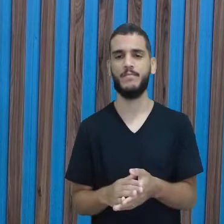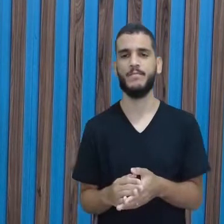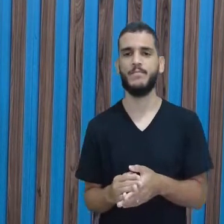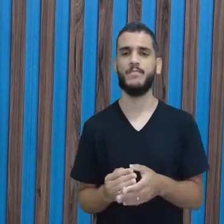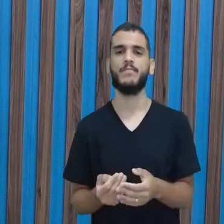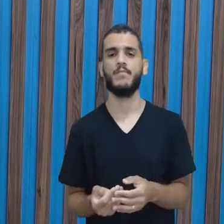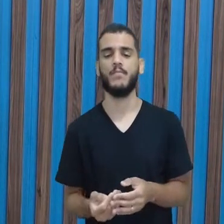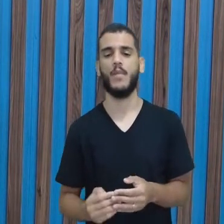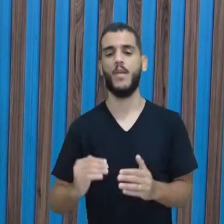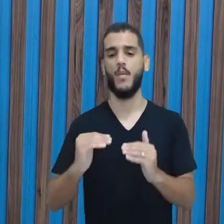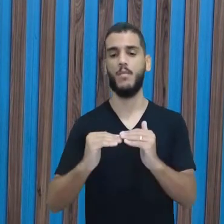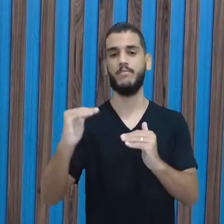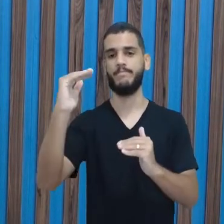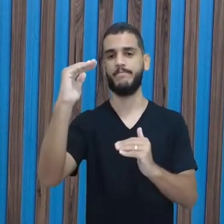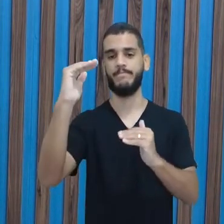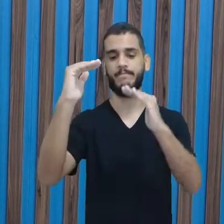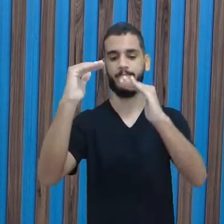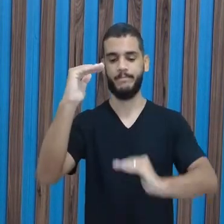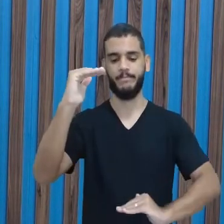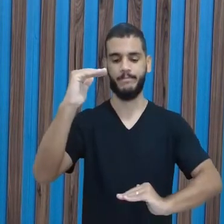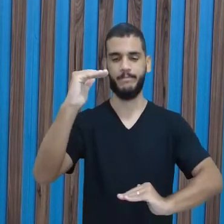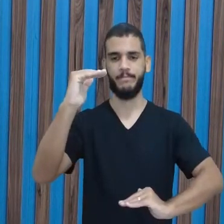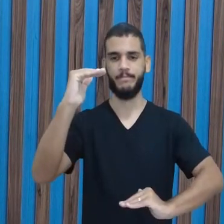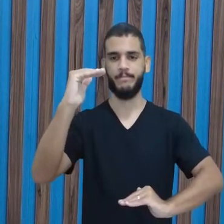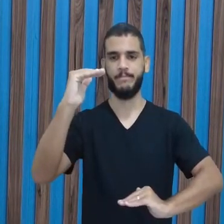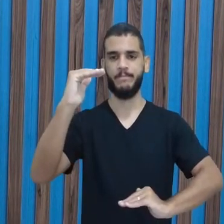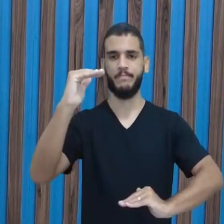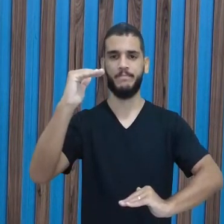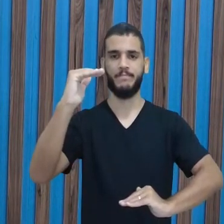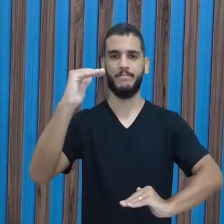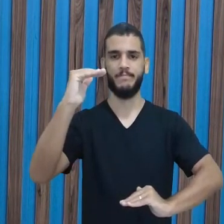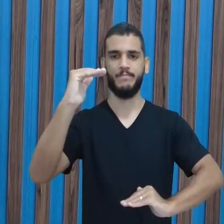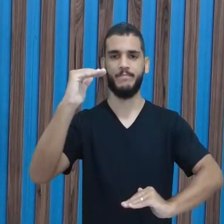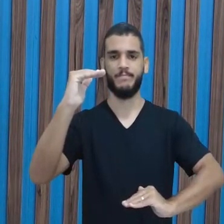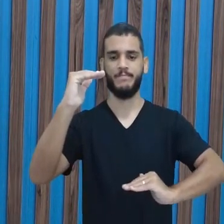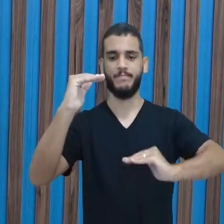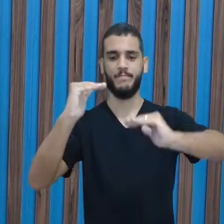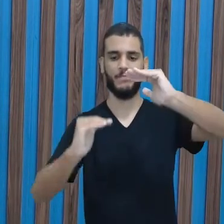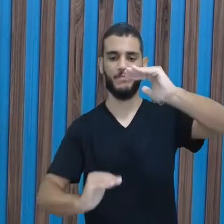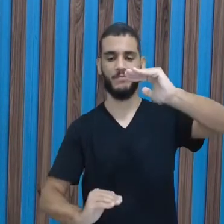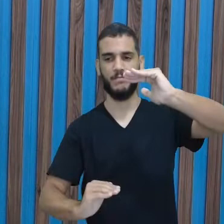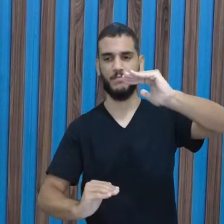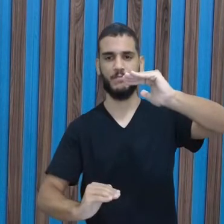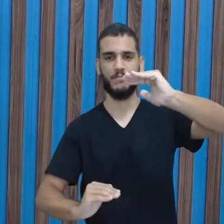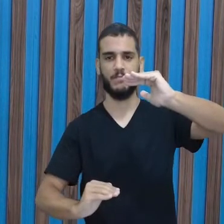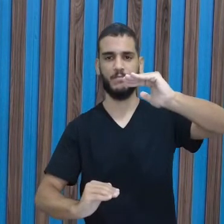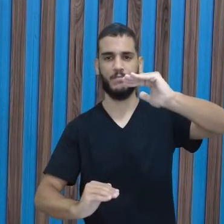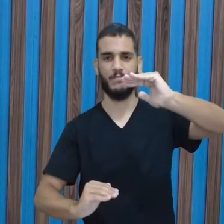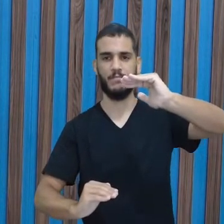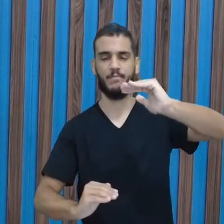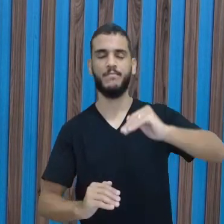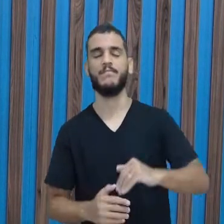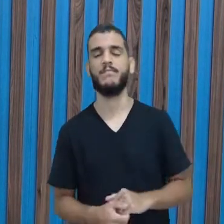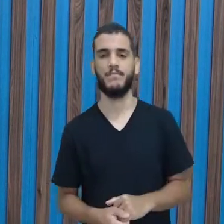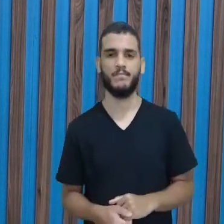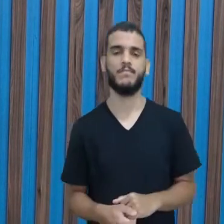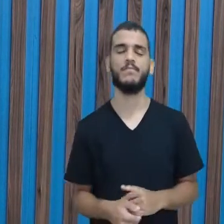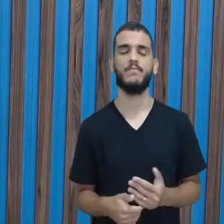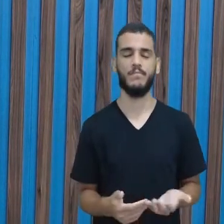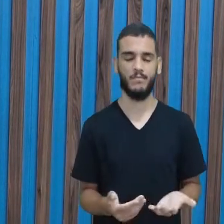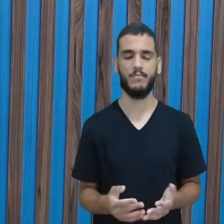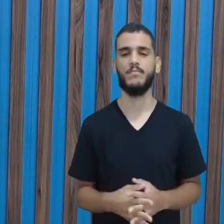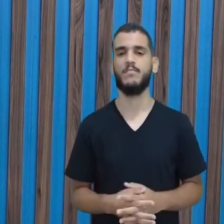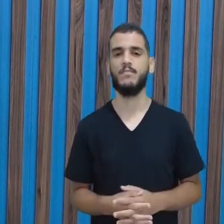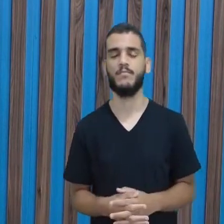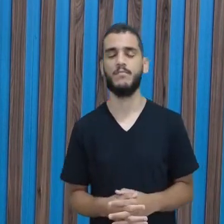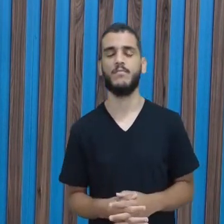dois aqui. Subiu esse daqui baixa. Ou o contrário. Baixou esse daqui